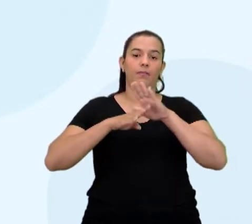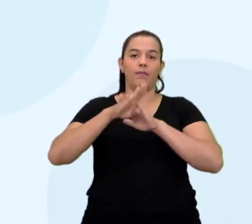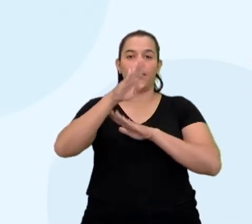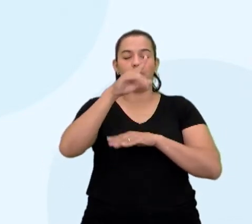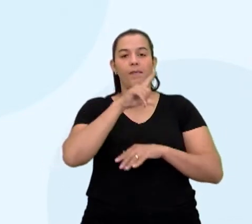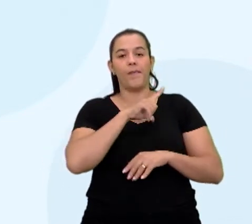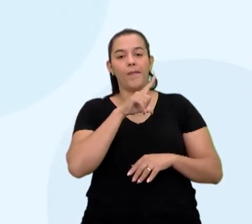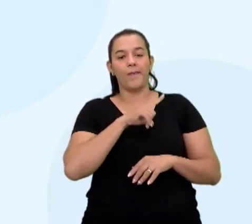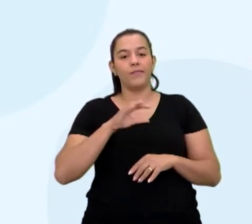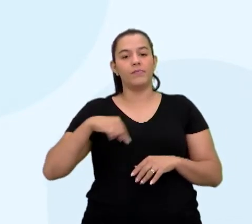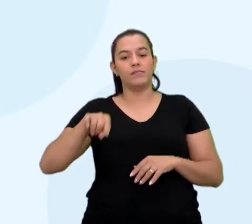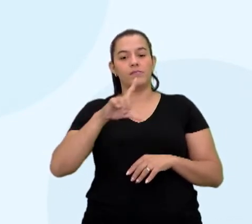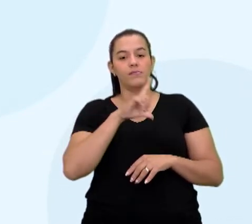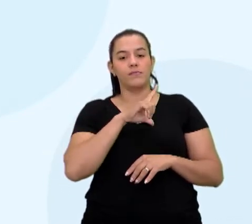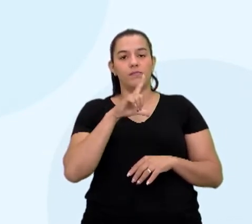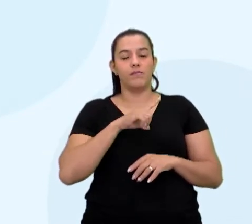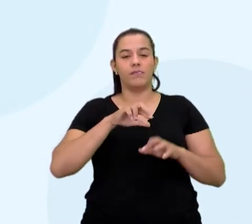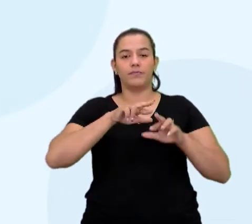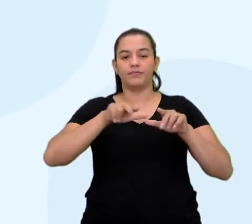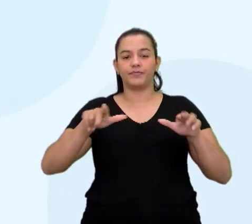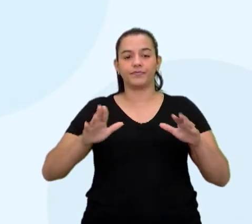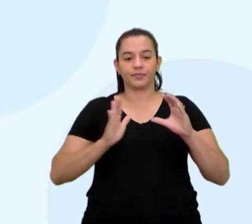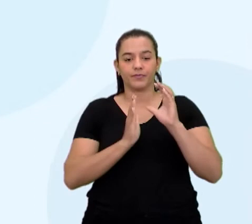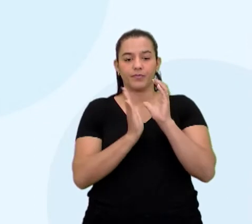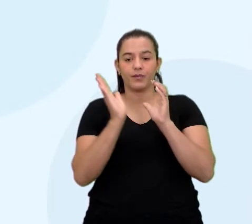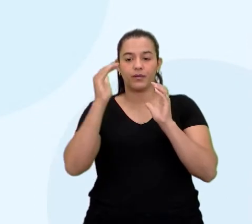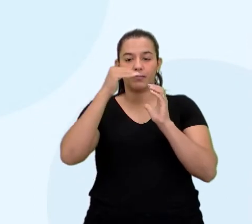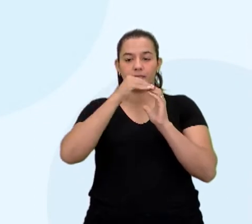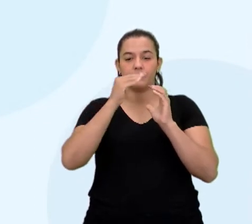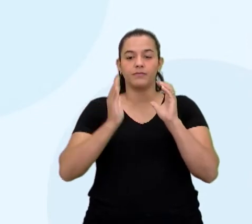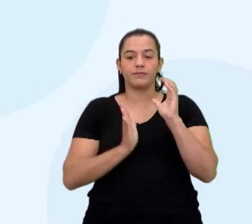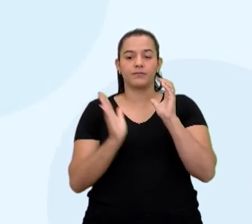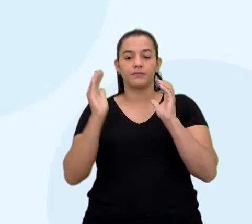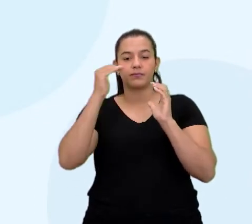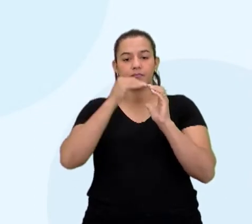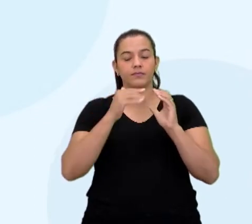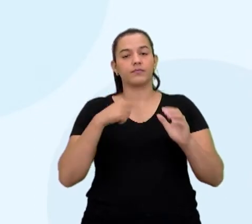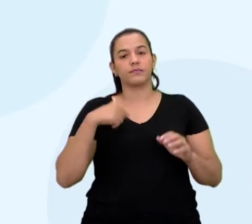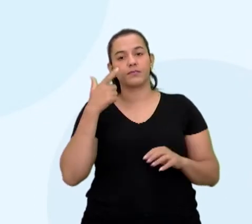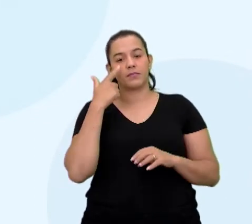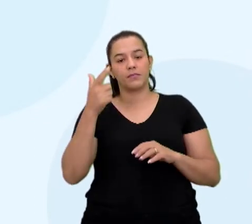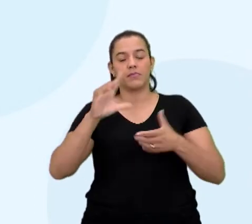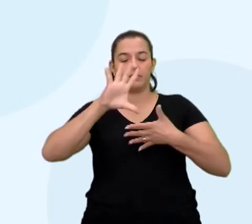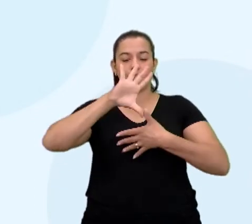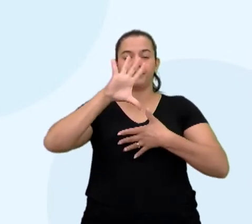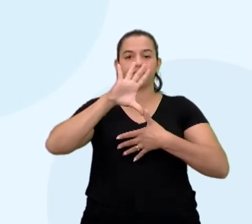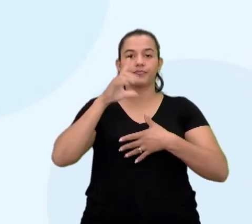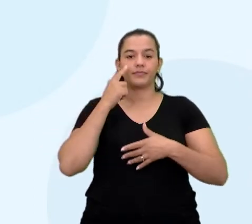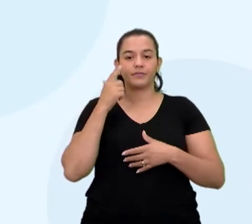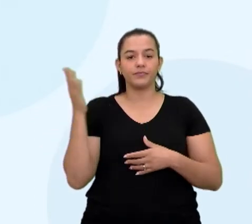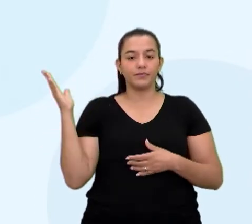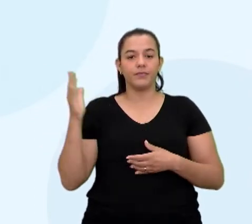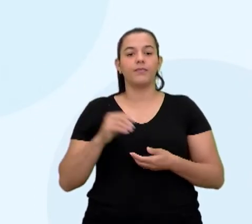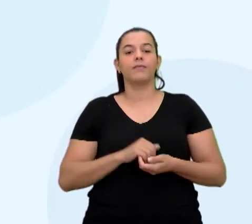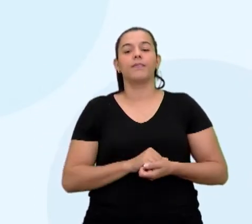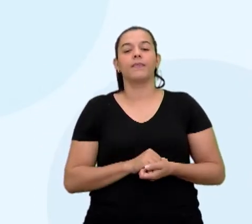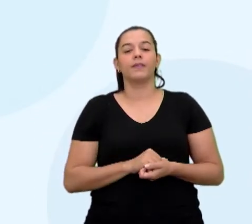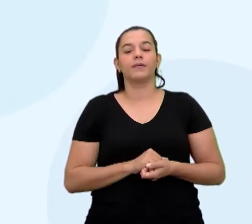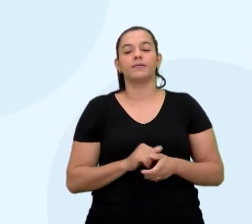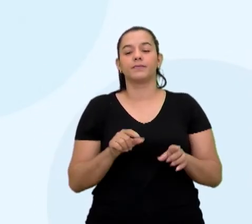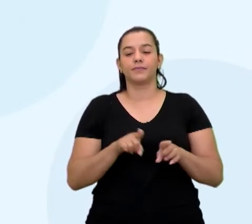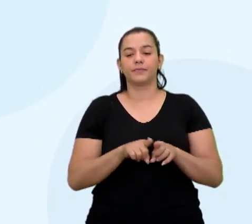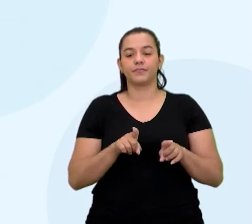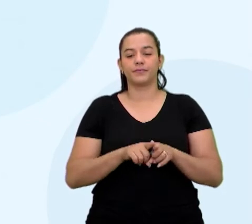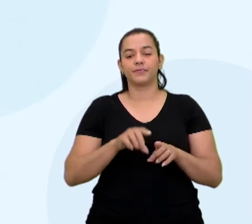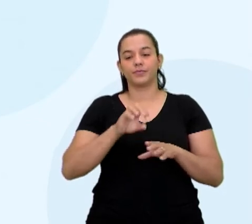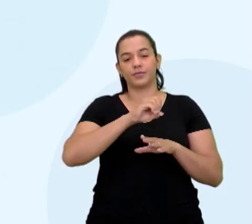né? Ela possui um aspecto de curvatura e ferradura, a gente observa aí nesse mapa, né? E está lá no maior oceano do